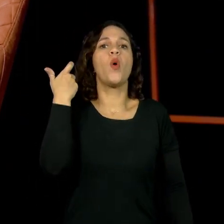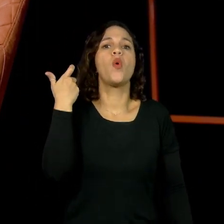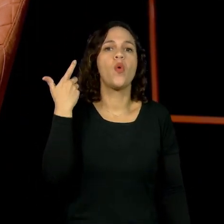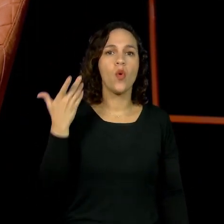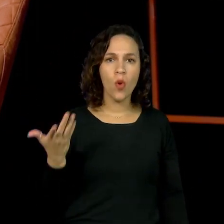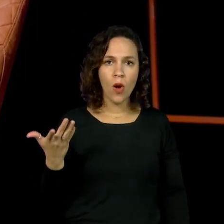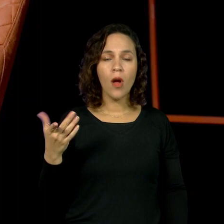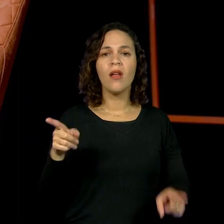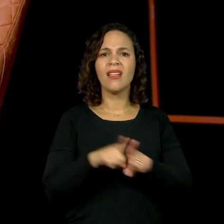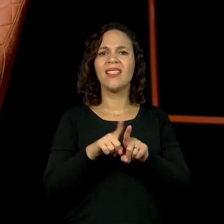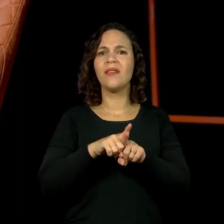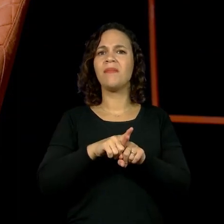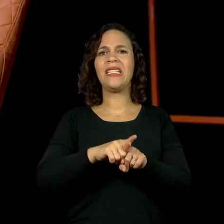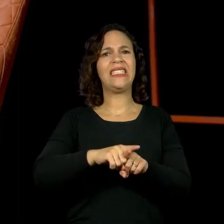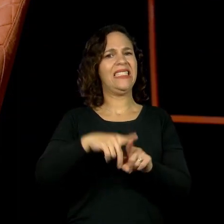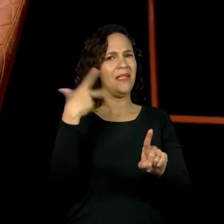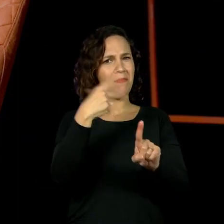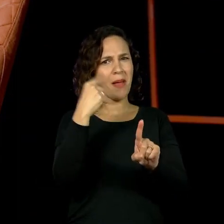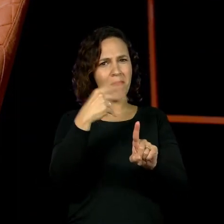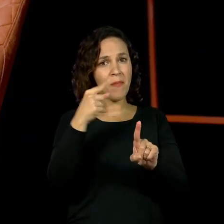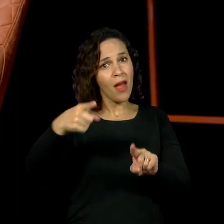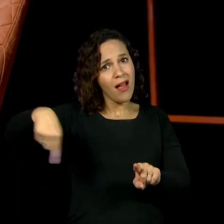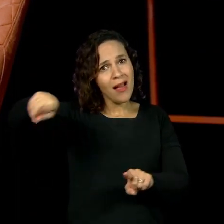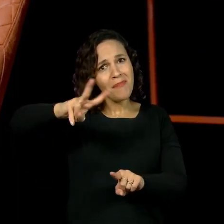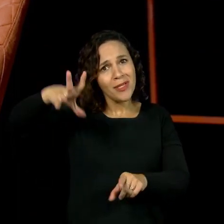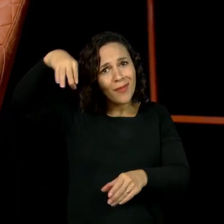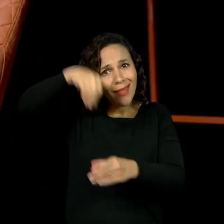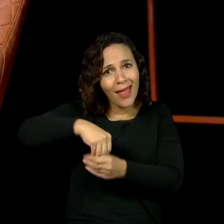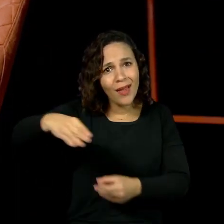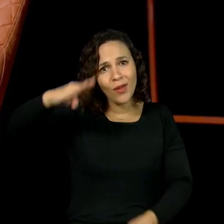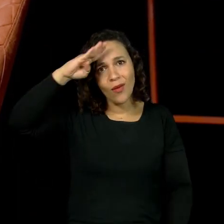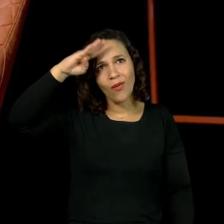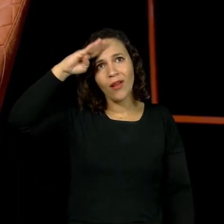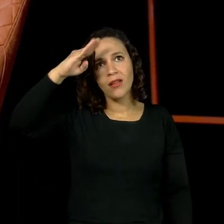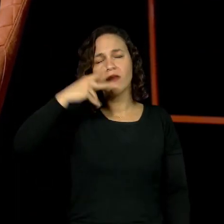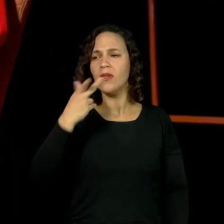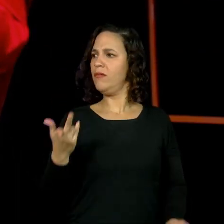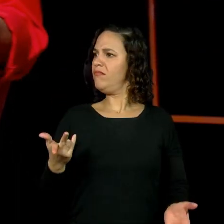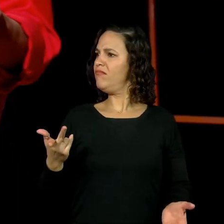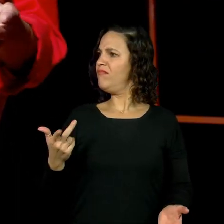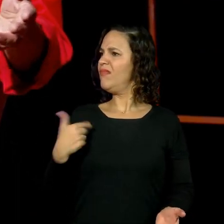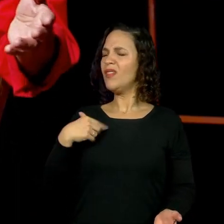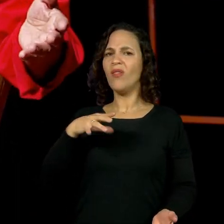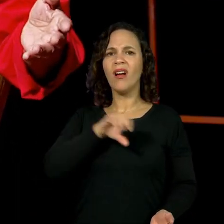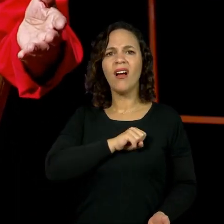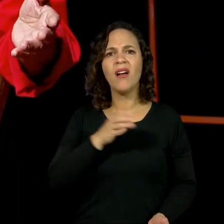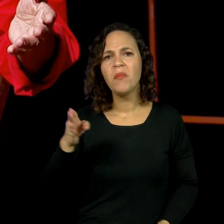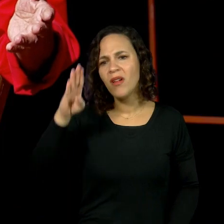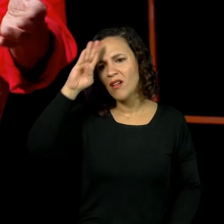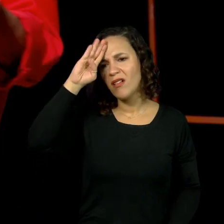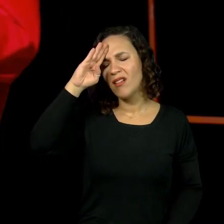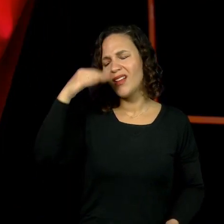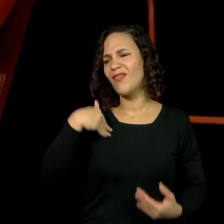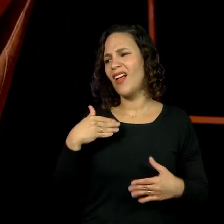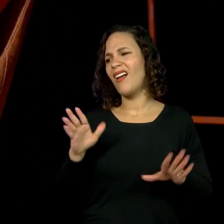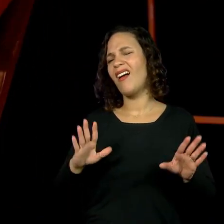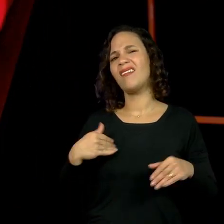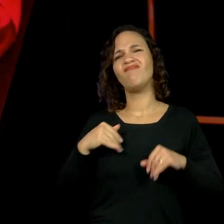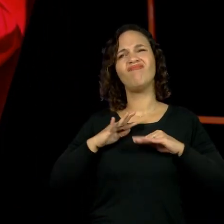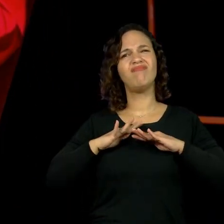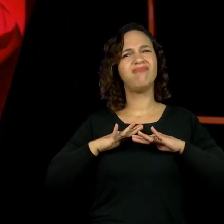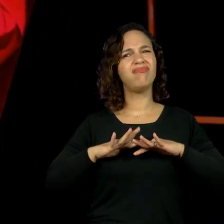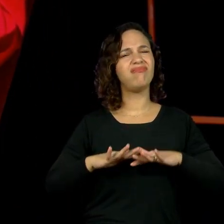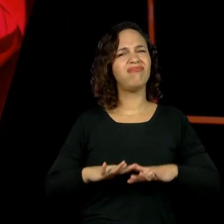que foram torturados de quartel das próprias Forças Armadas, tal. Falei, esse não é o exército que eu adoro, é o exército que eu quero servir, é o exército que eu